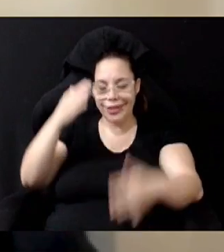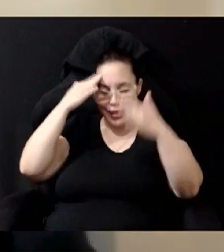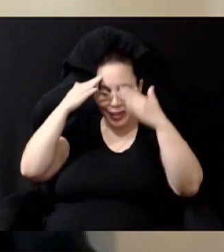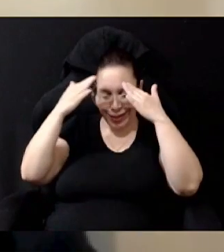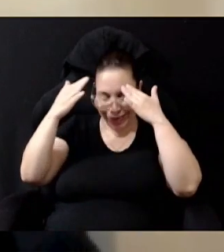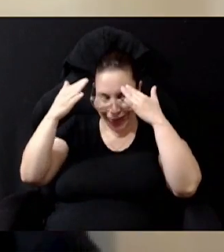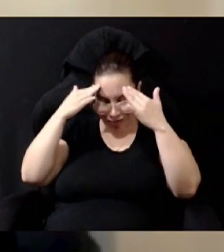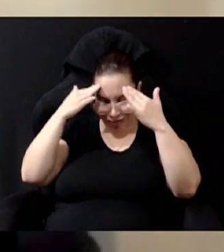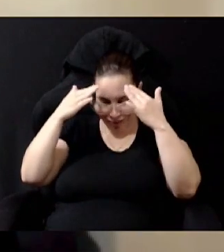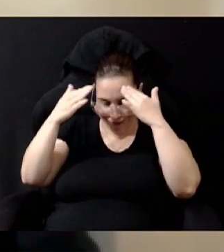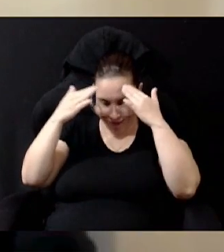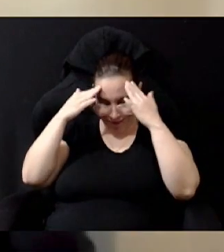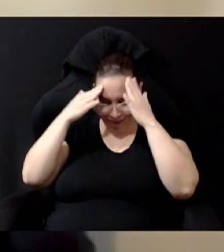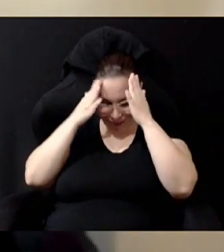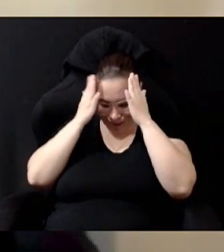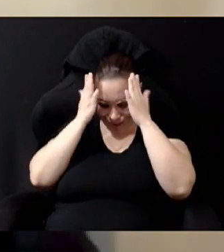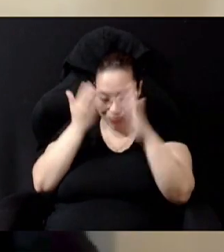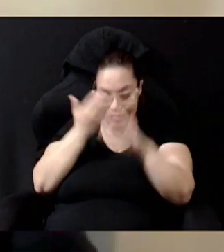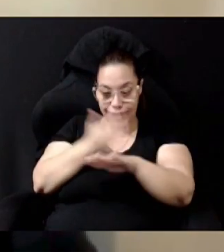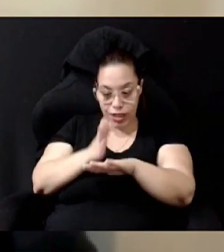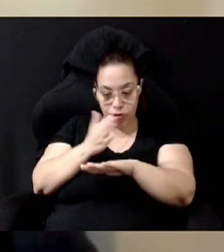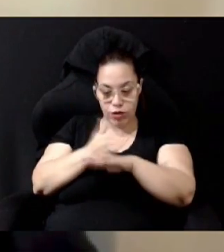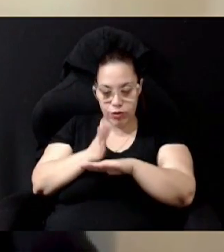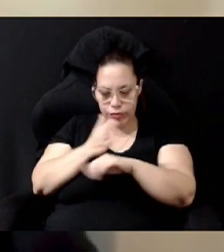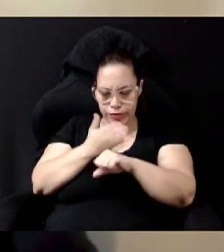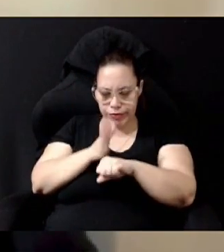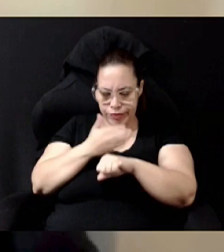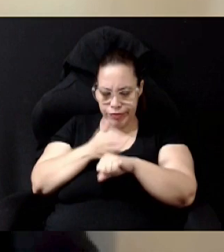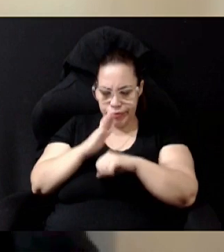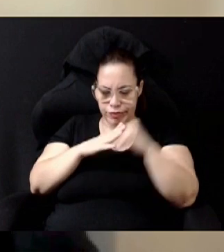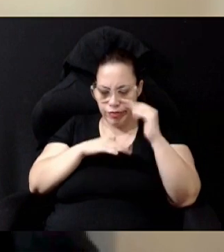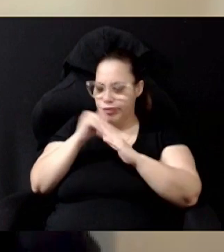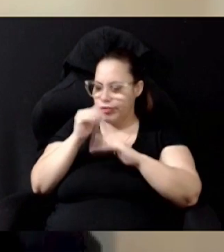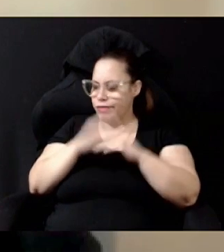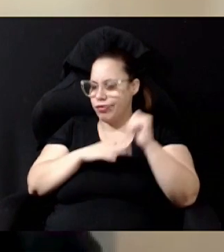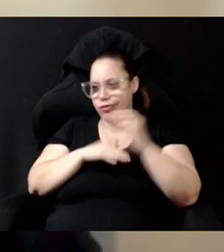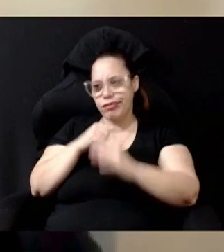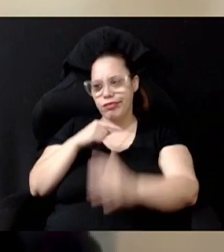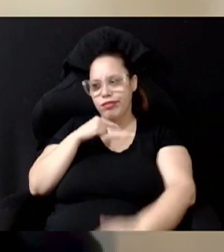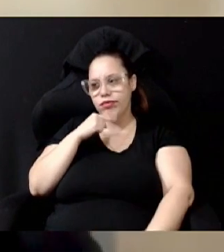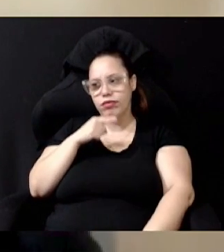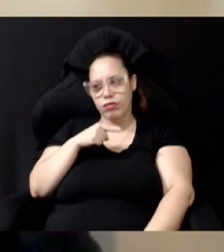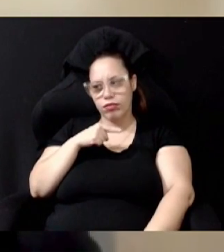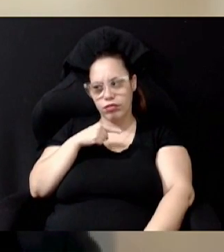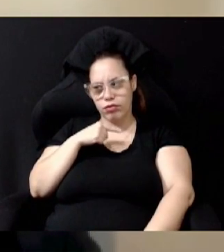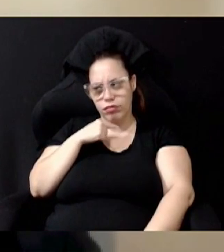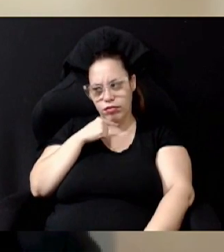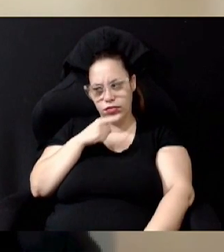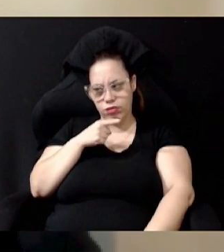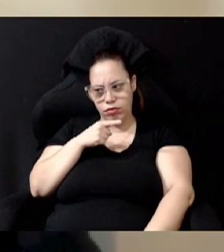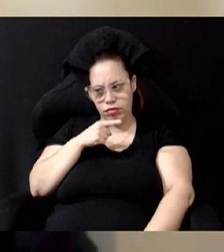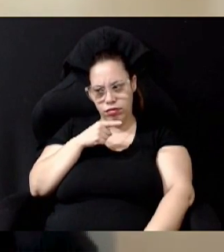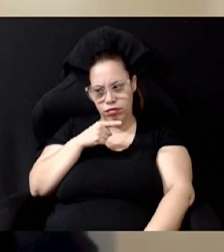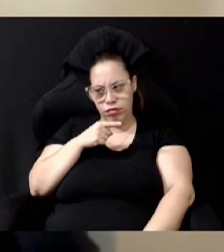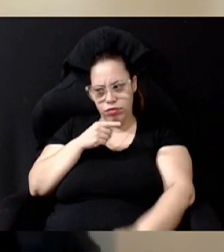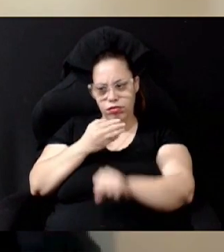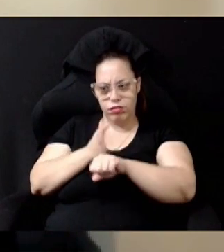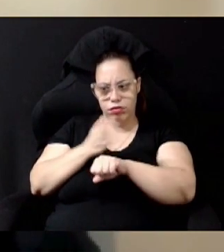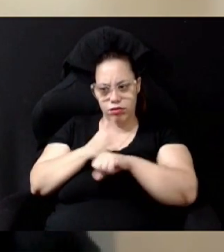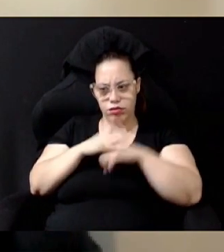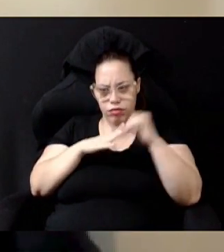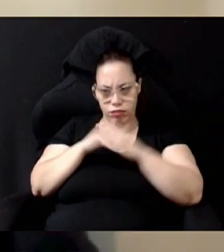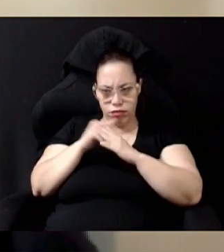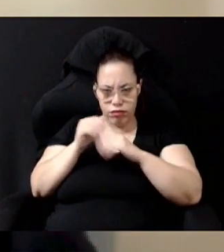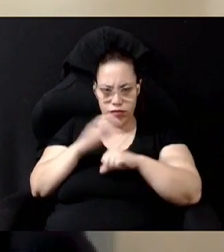tratamento. É tratamento. Nenhuma pessoa deve tratar a doença de Parkinson